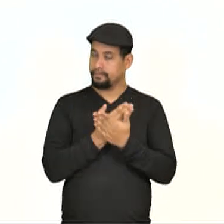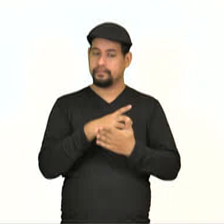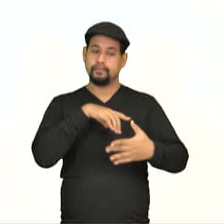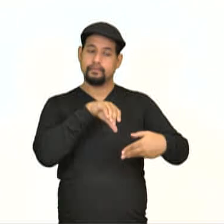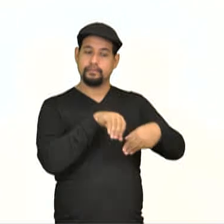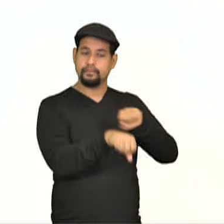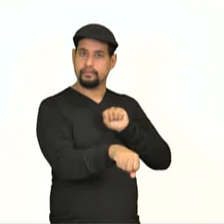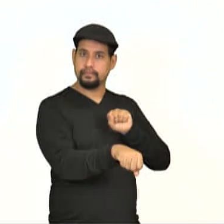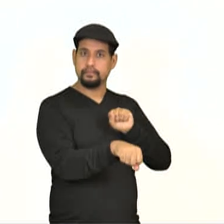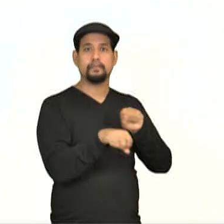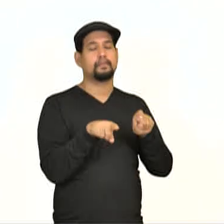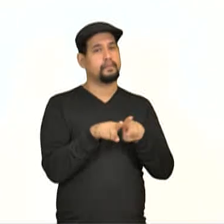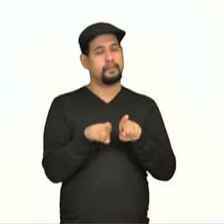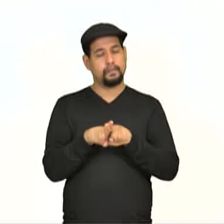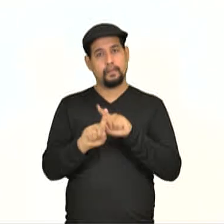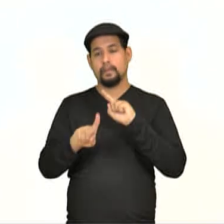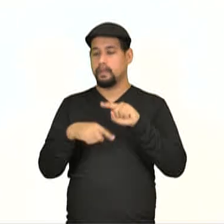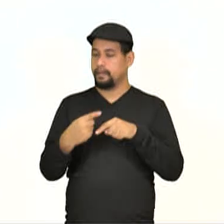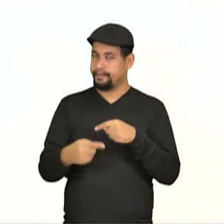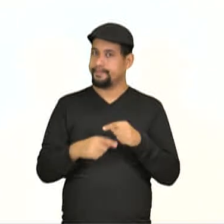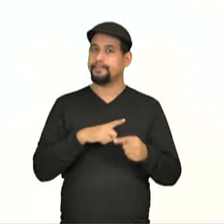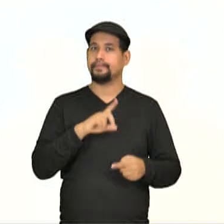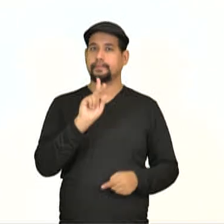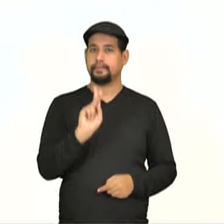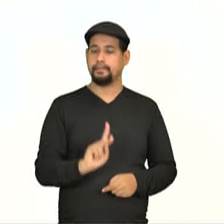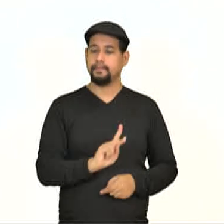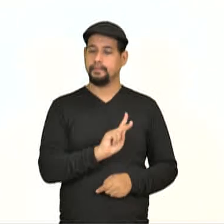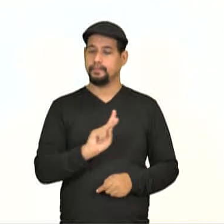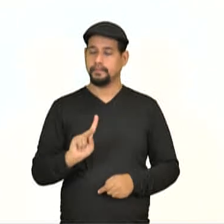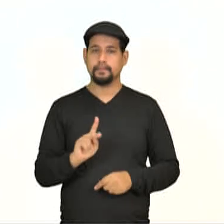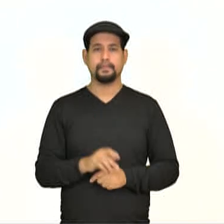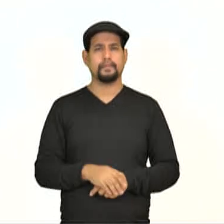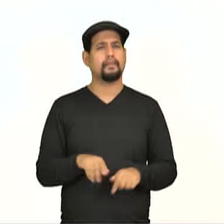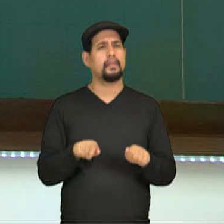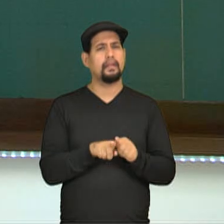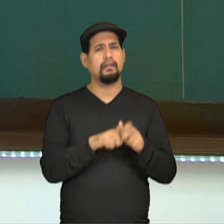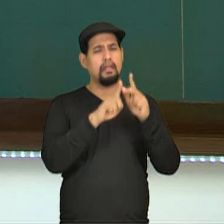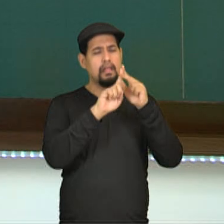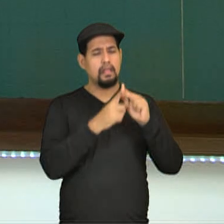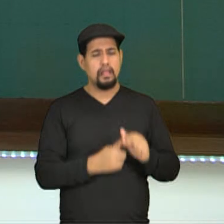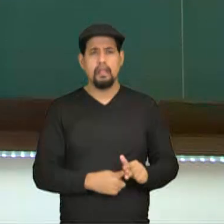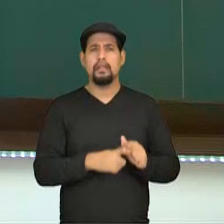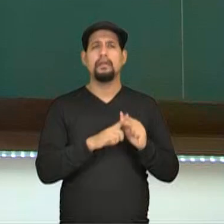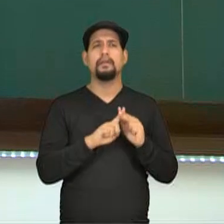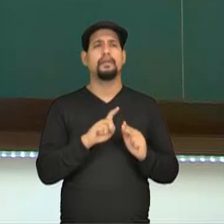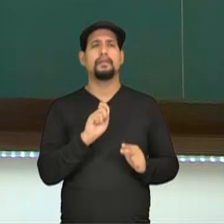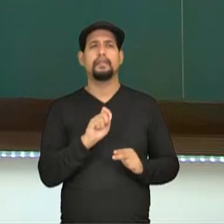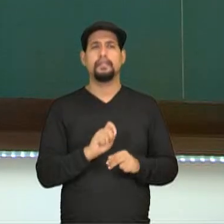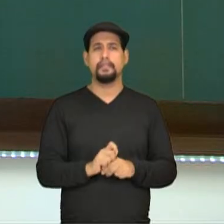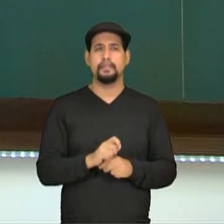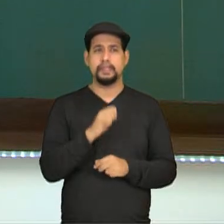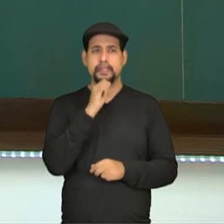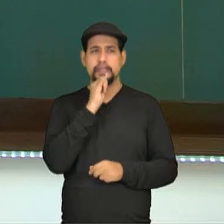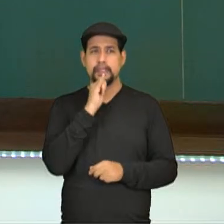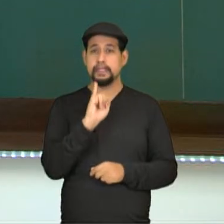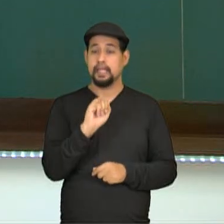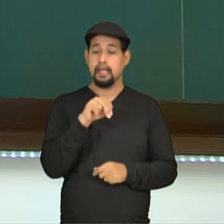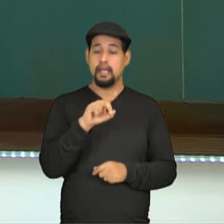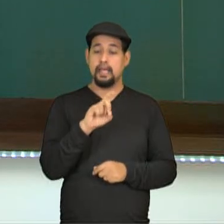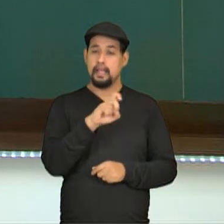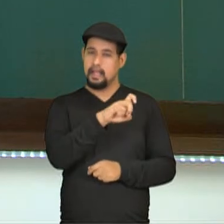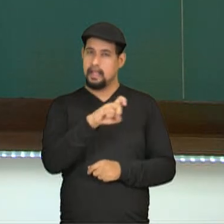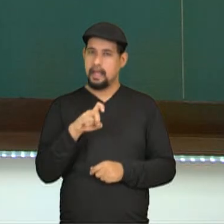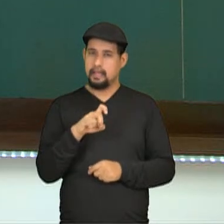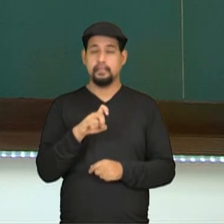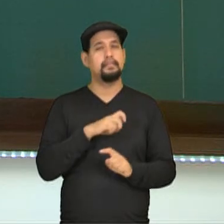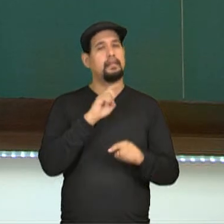formação para serem padres, né? E reeditou o Index, tá? Então, essas foram as decisões